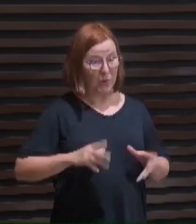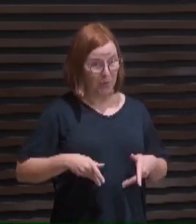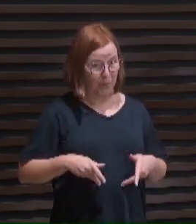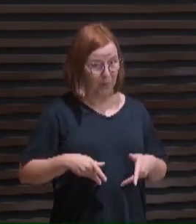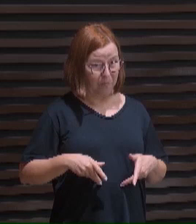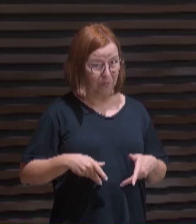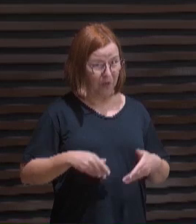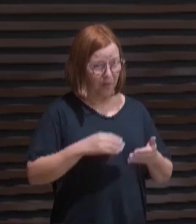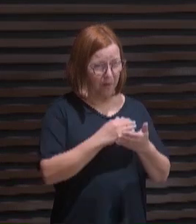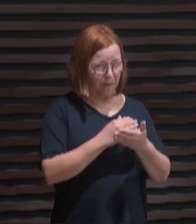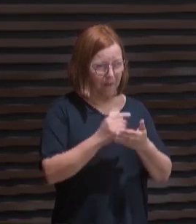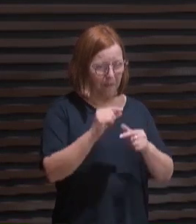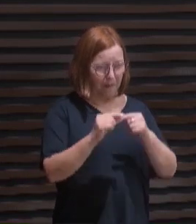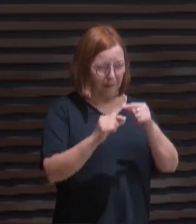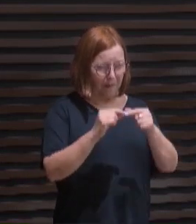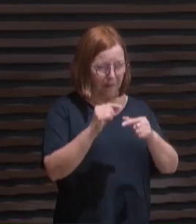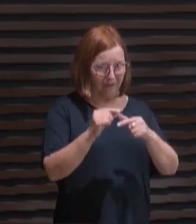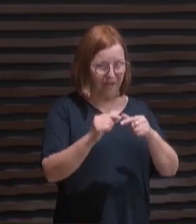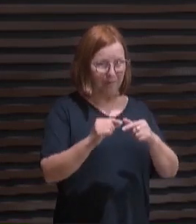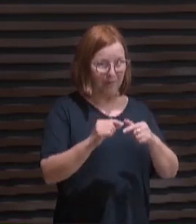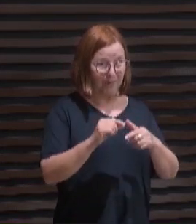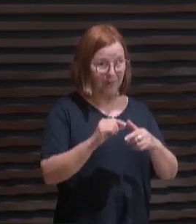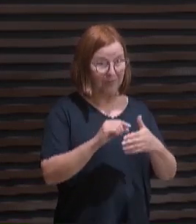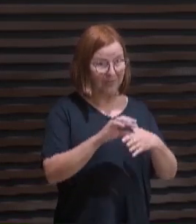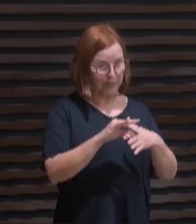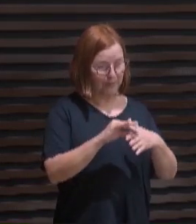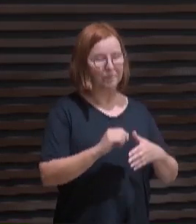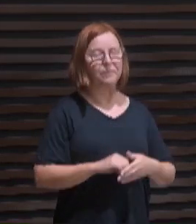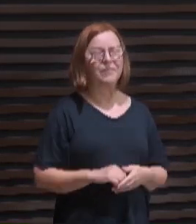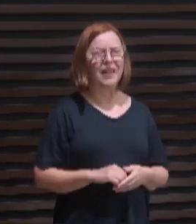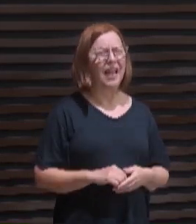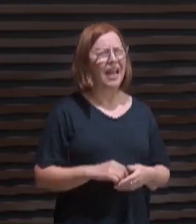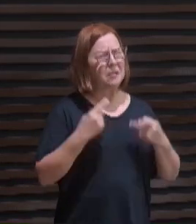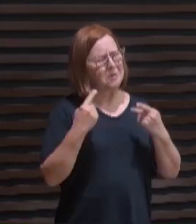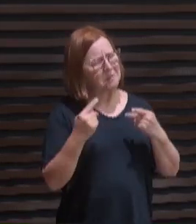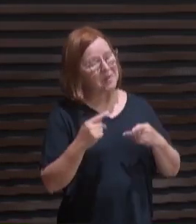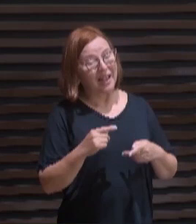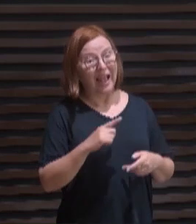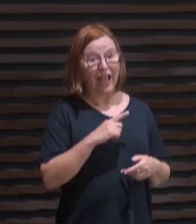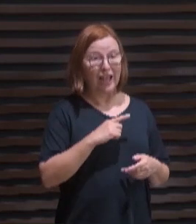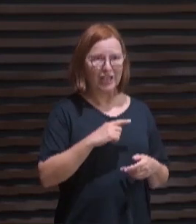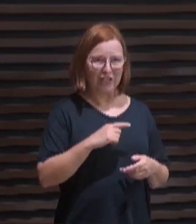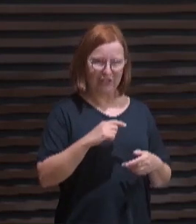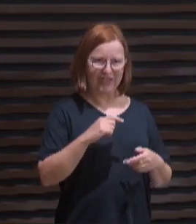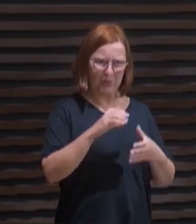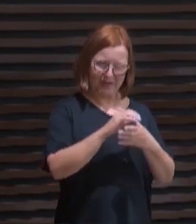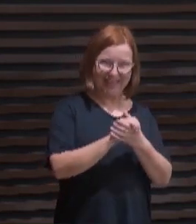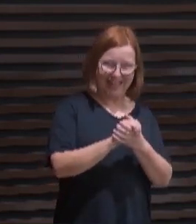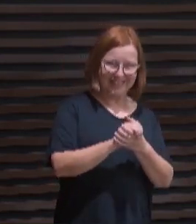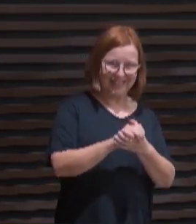E aí eu falei a coisa, tinha um casal ali, estava sentado, e depois do casamento ele veio,